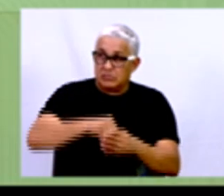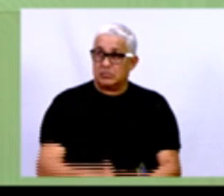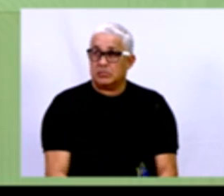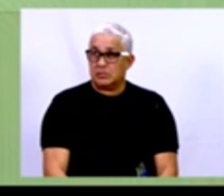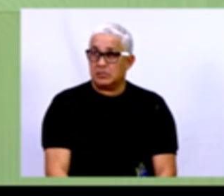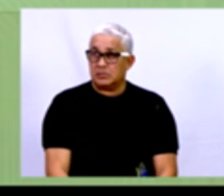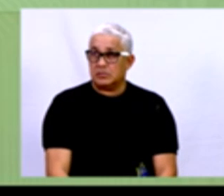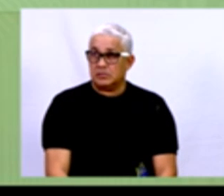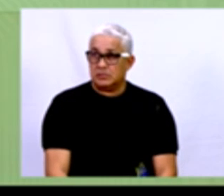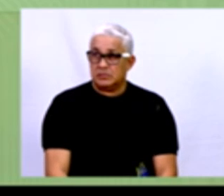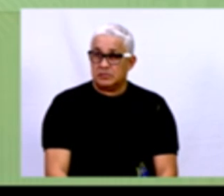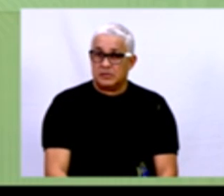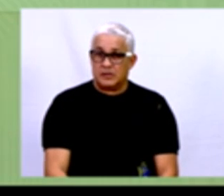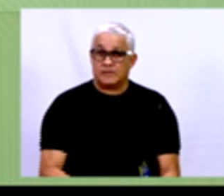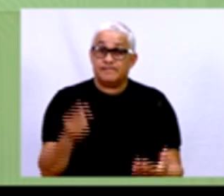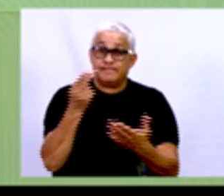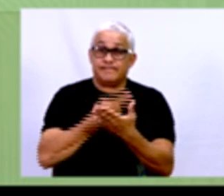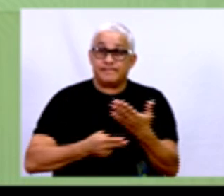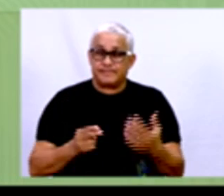E aqui?